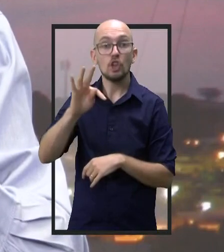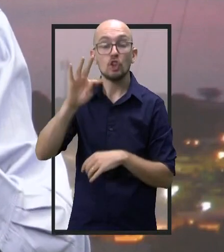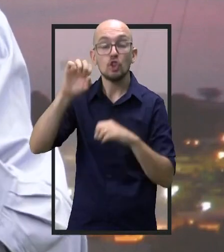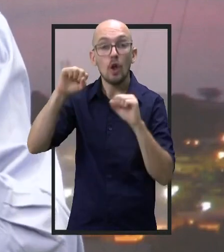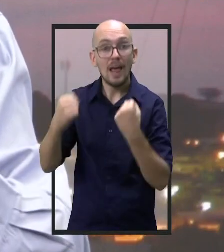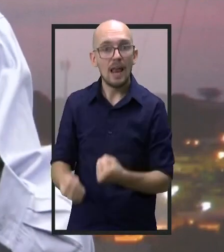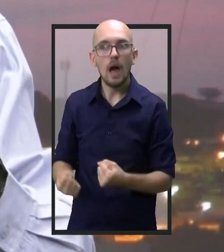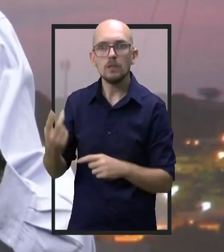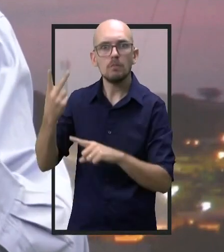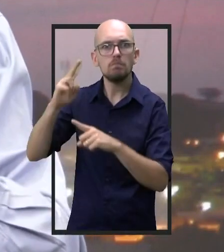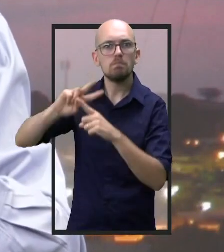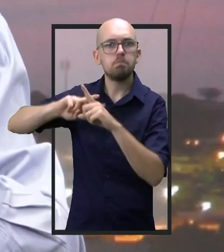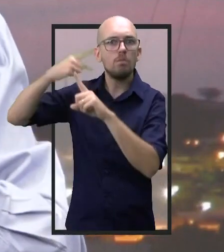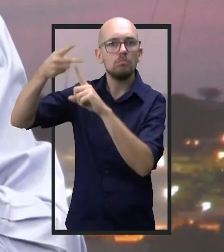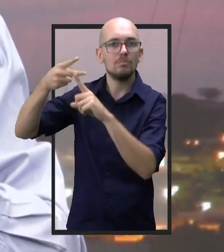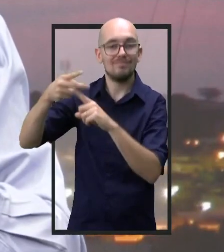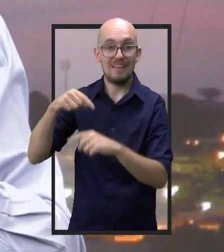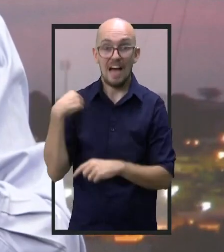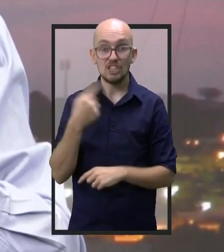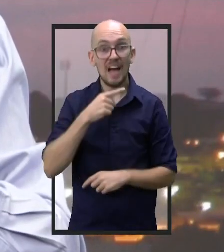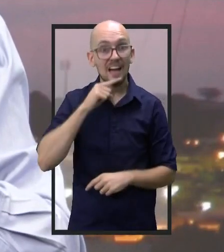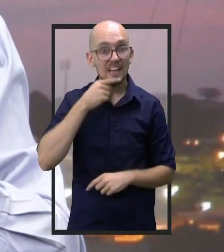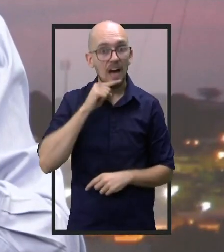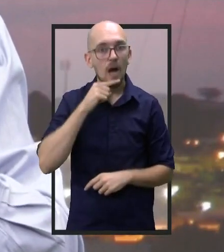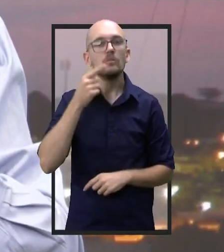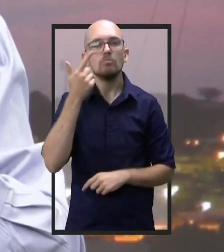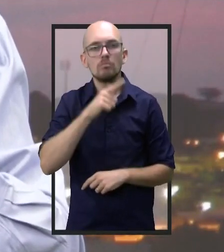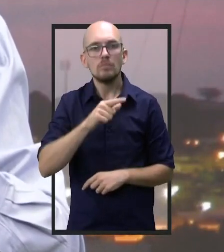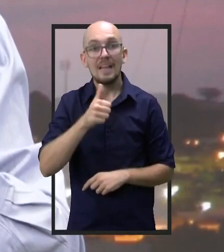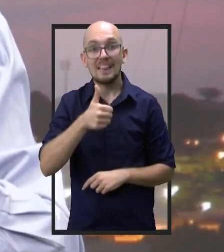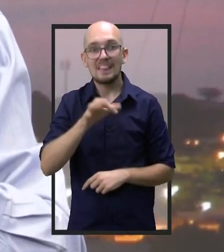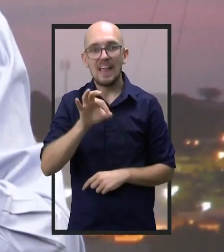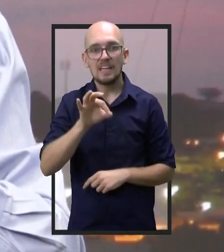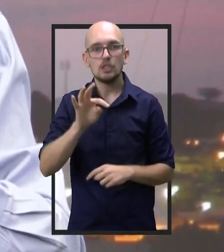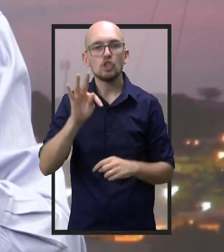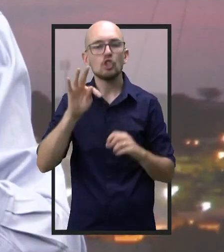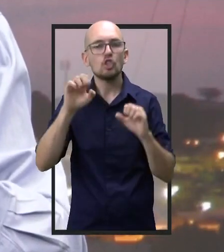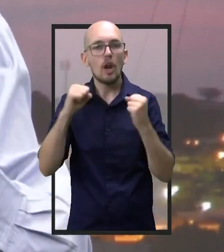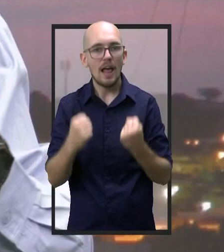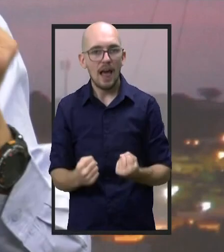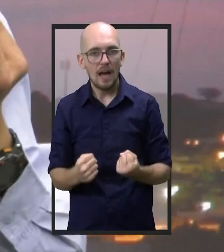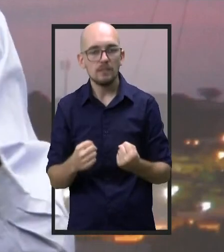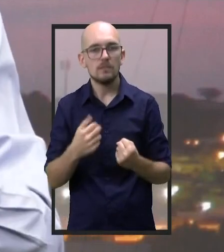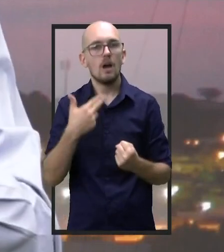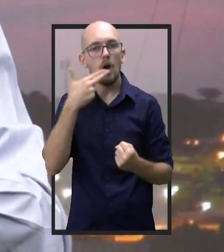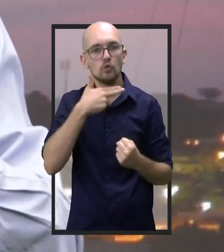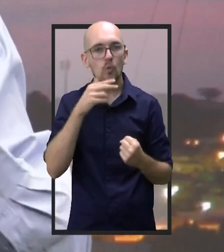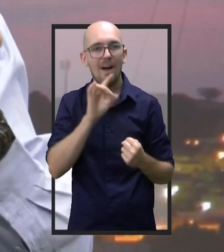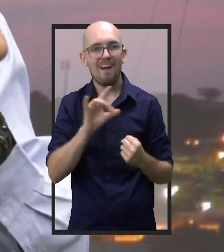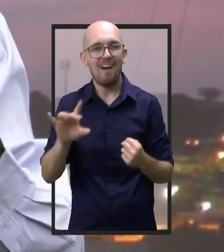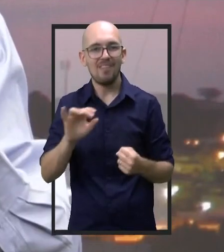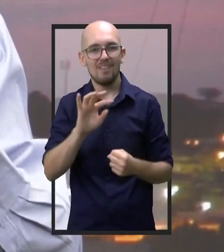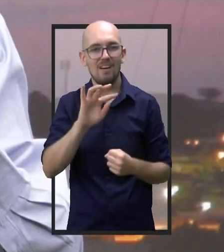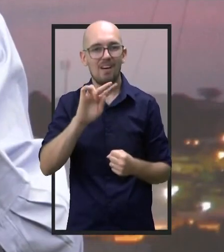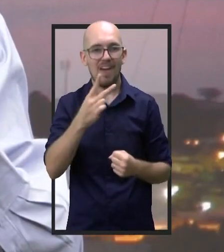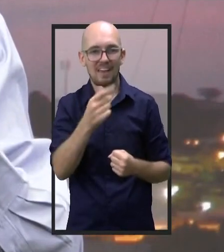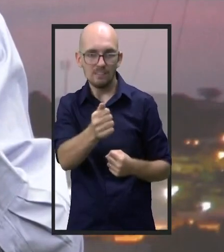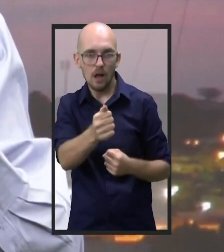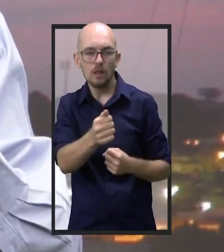hectare. Nós da cana produzimos 10 toneladas de açúcar por hectare. Esse é o